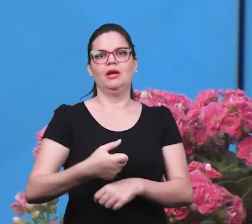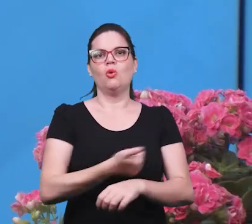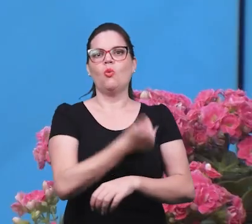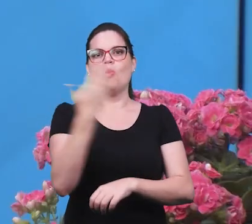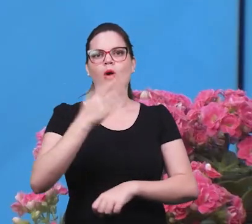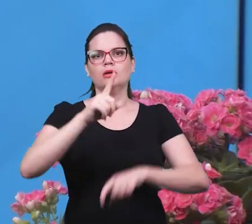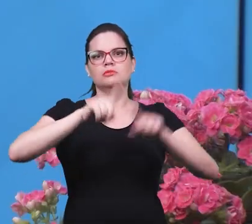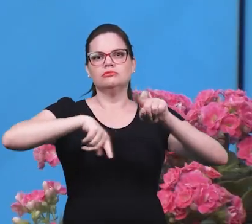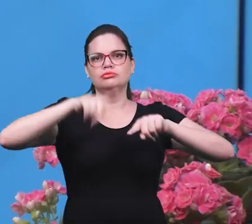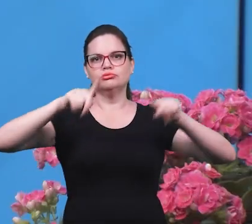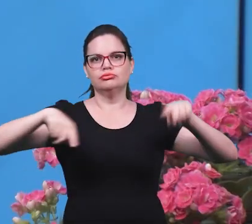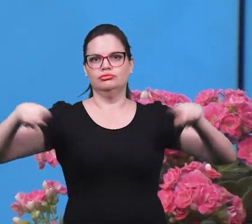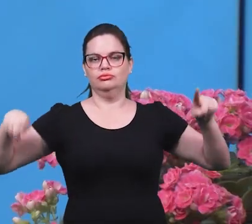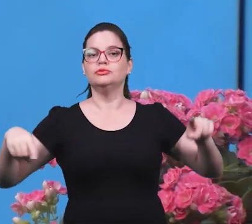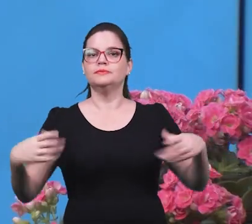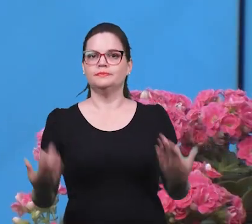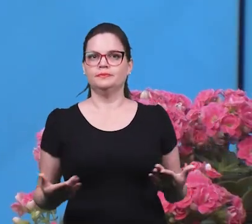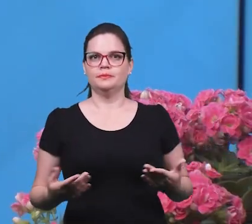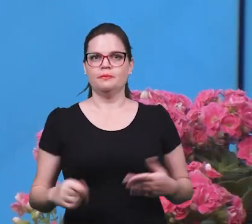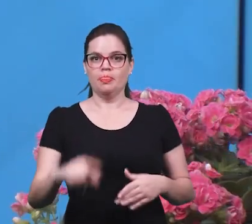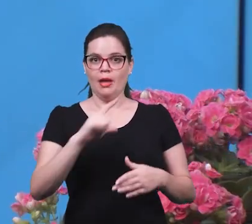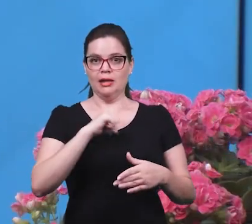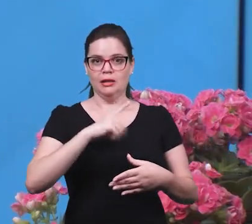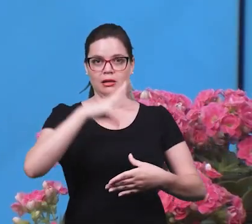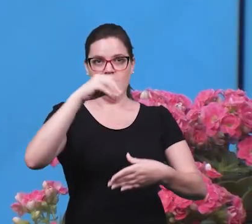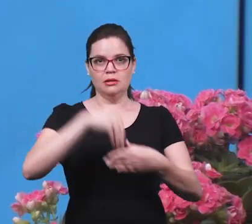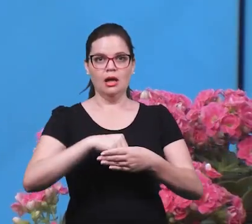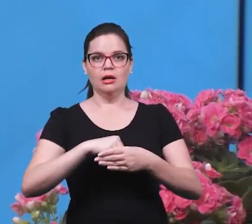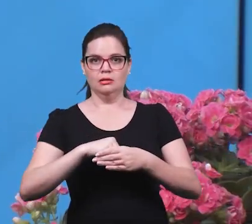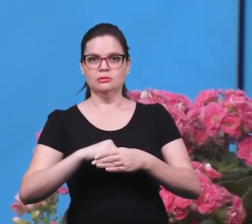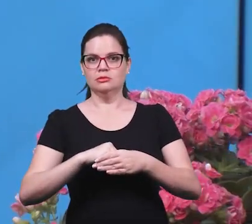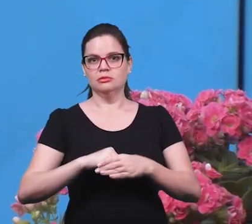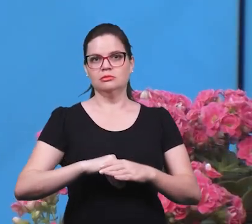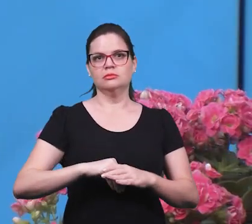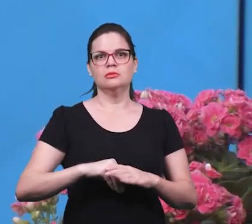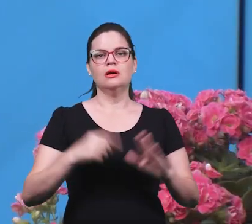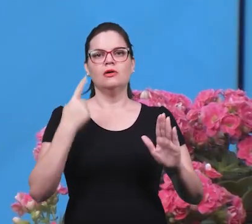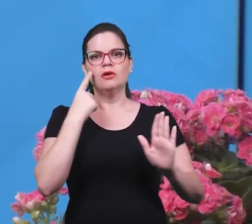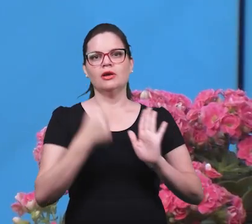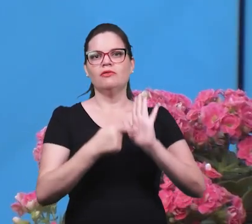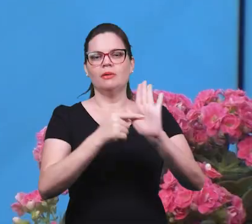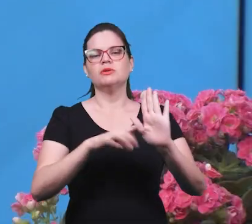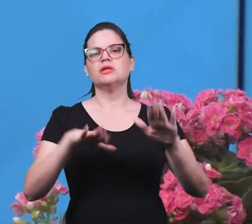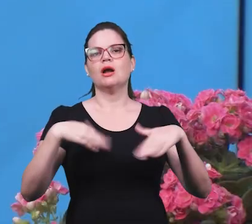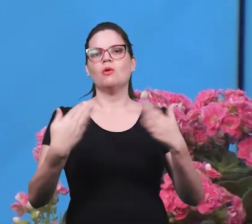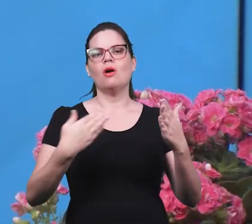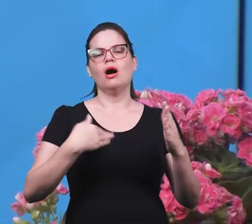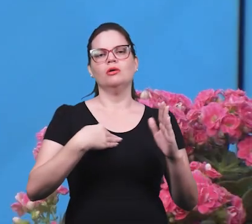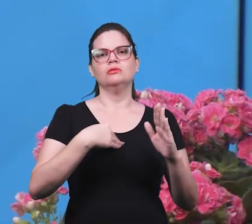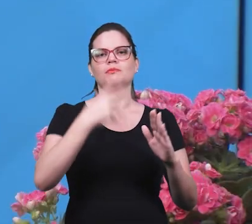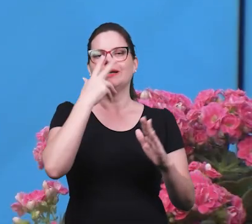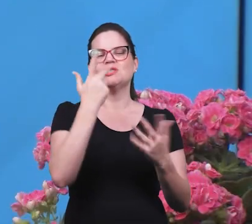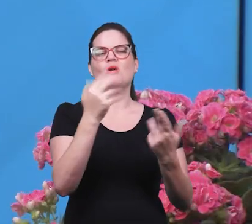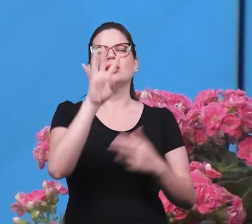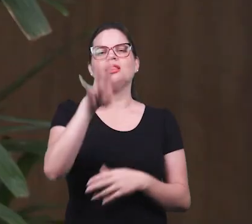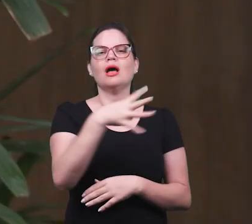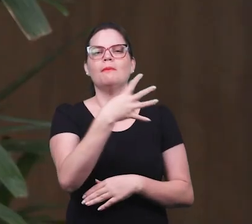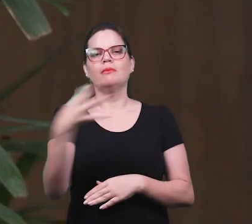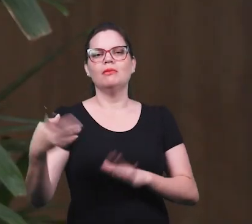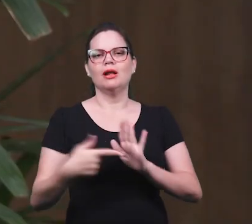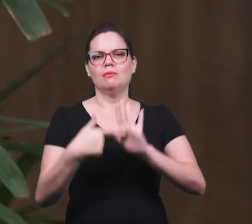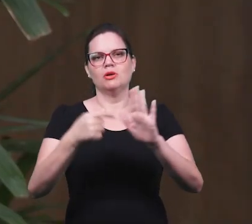cardiologista uma tabela, e nessa tabela ele vai determinar o risco cardiovascular desse paciente, certo?